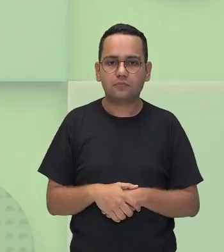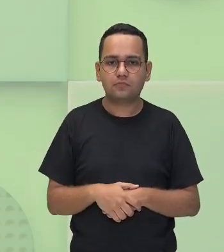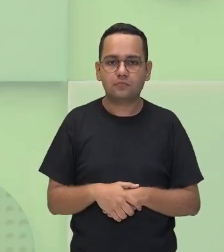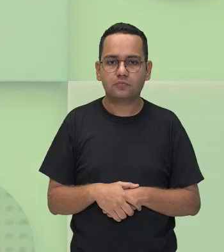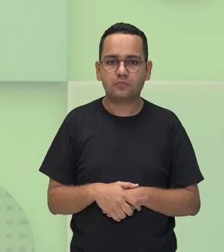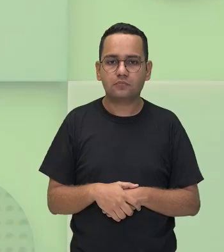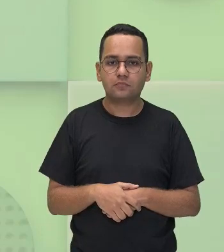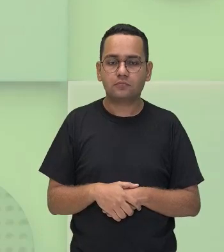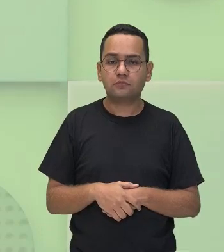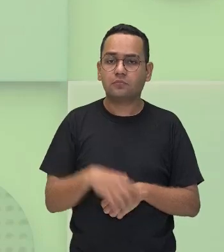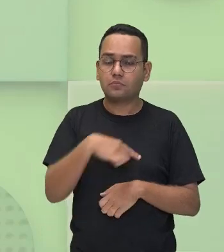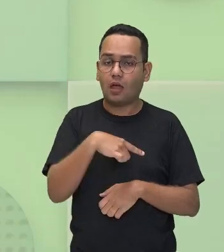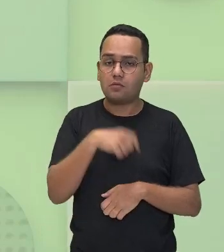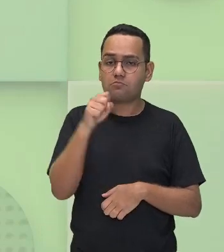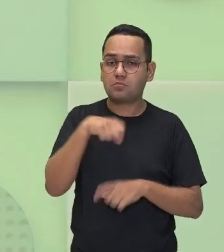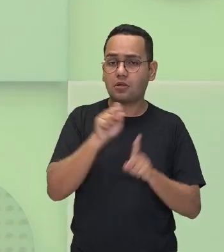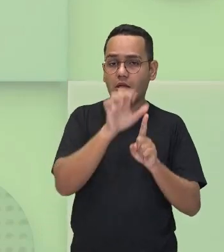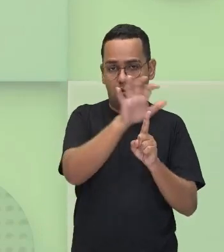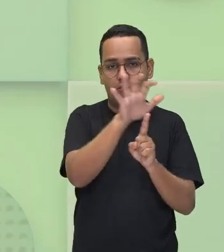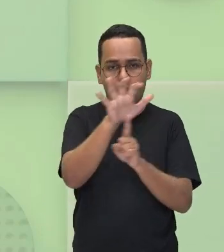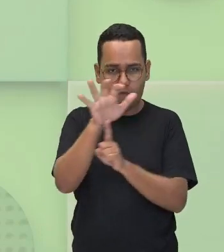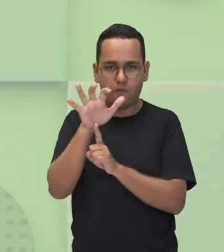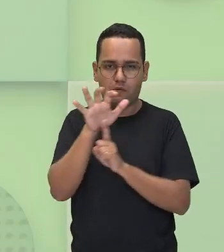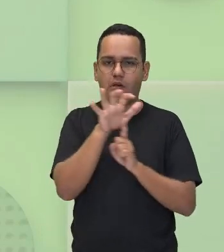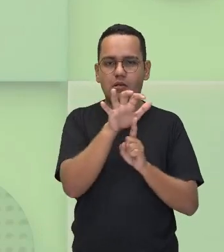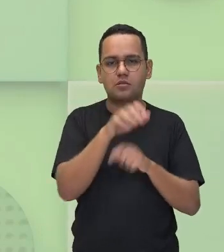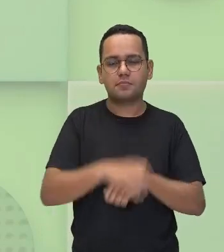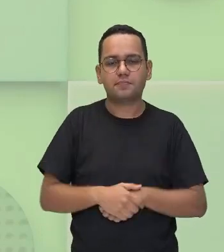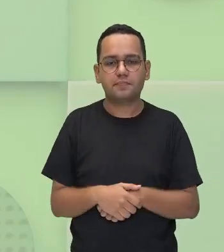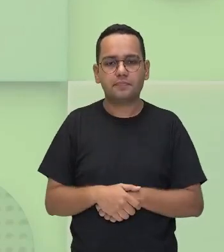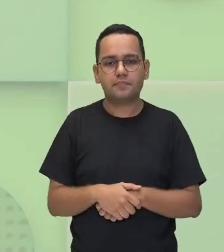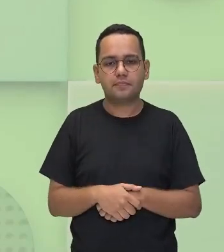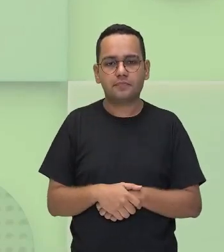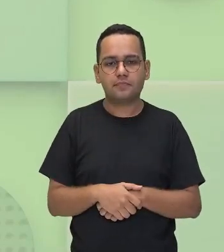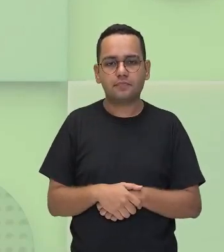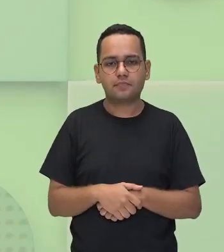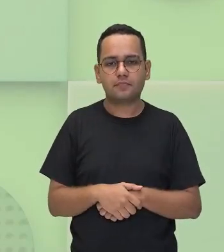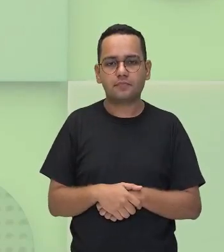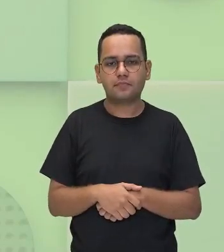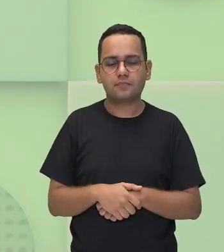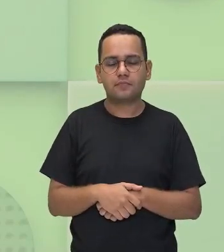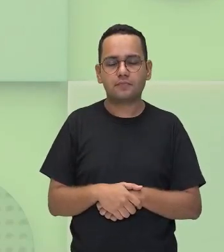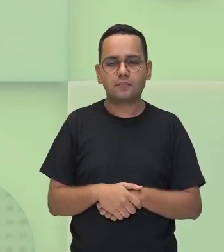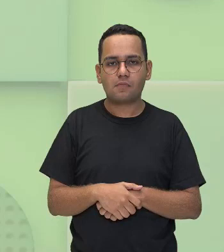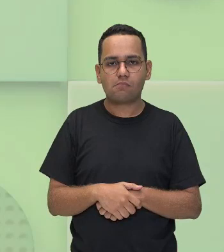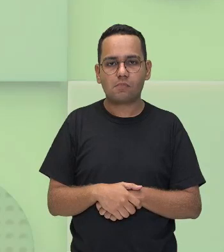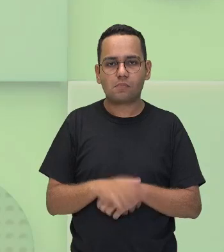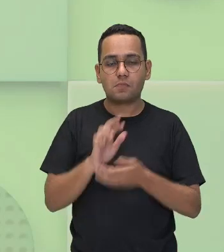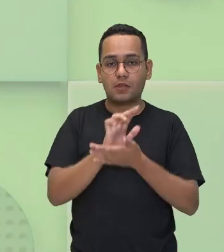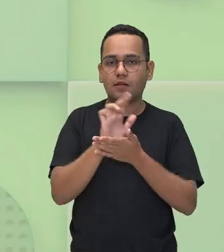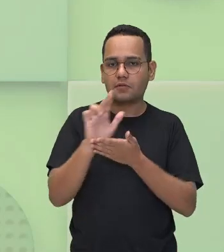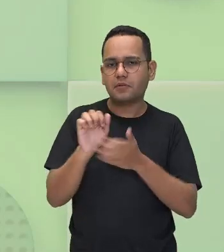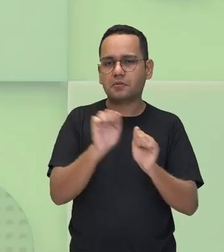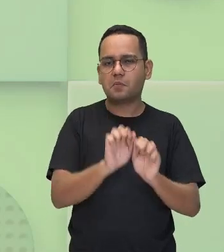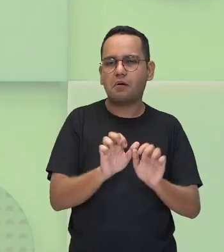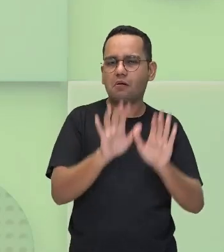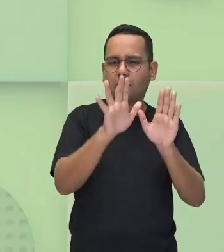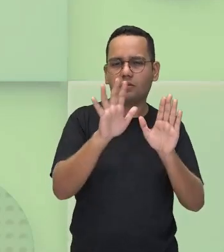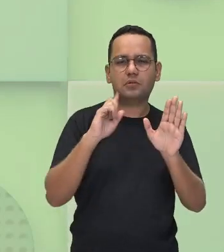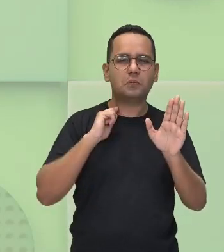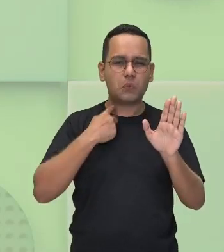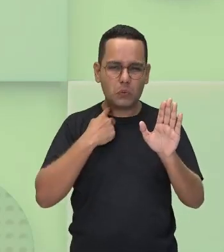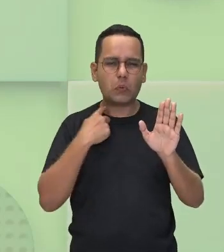eles têm influência, né? Como na emissão de poluentes para a atmosfera e que